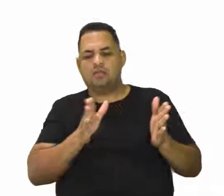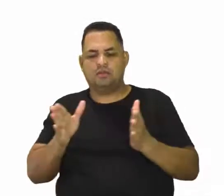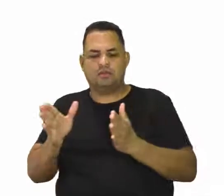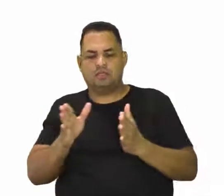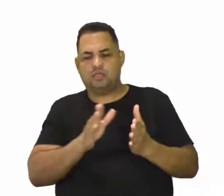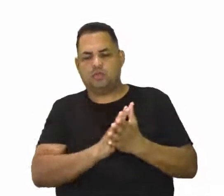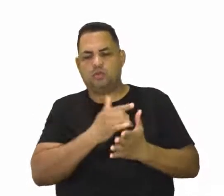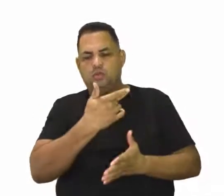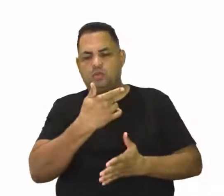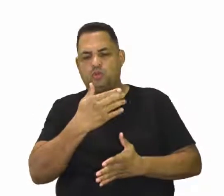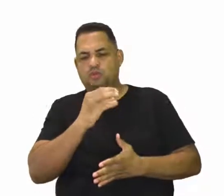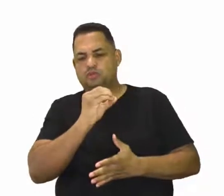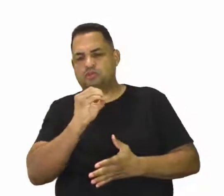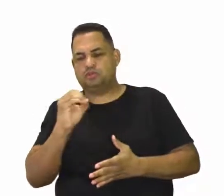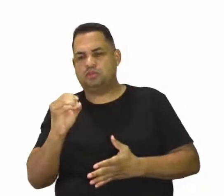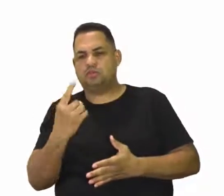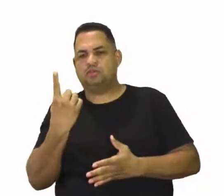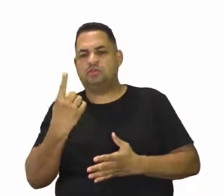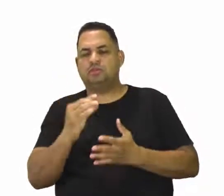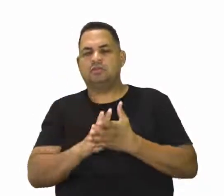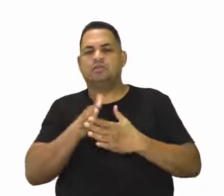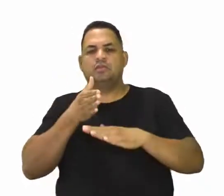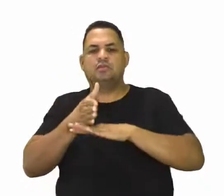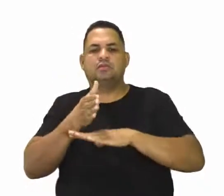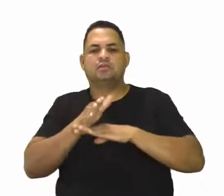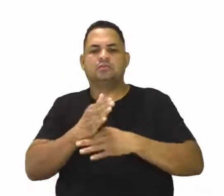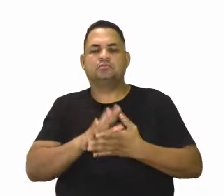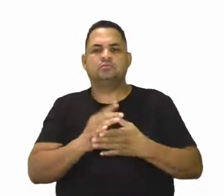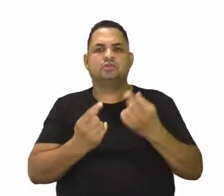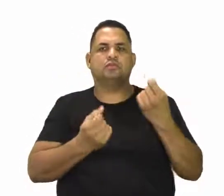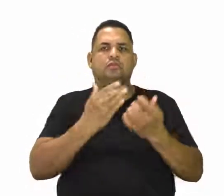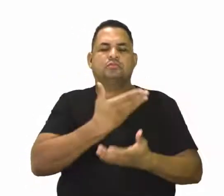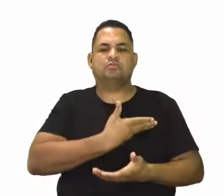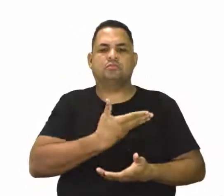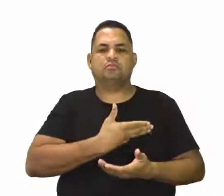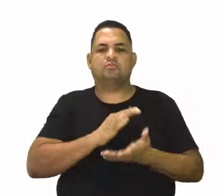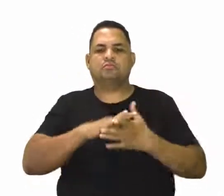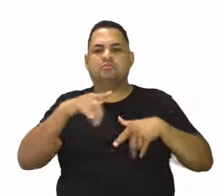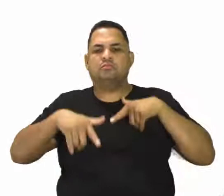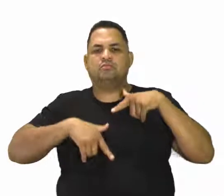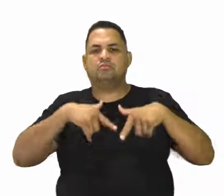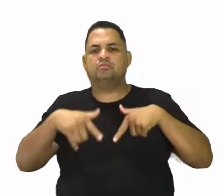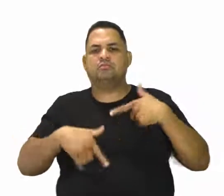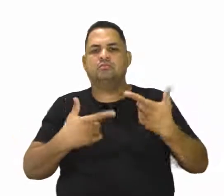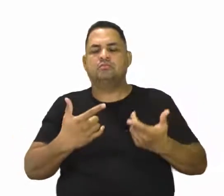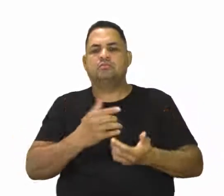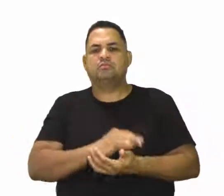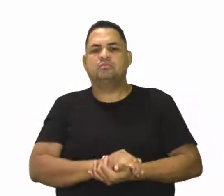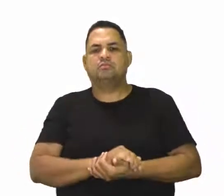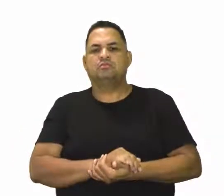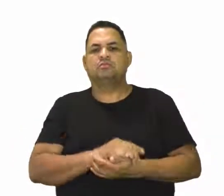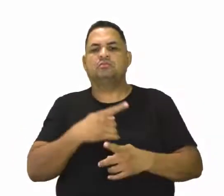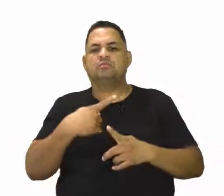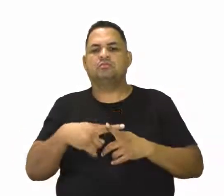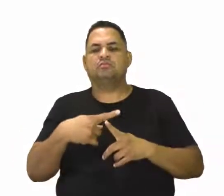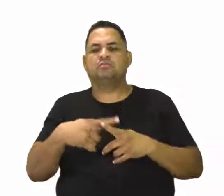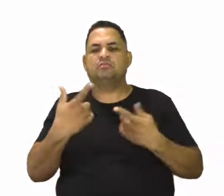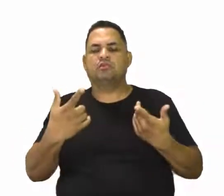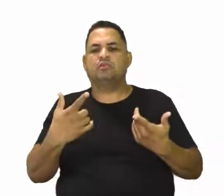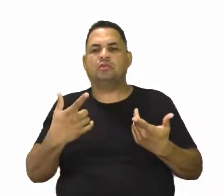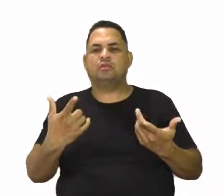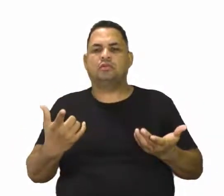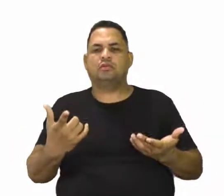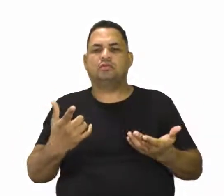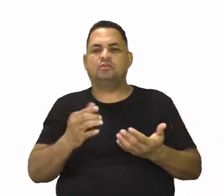da 1001 eu participei de alguns amigos que trabalhava essa questão porque que